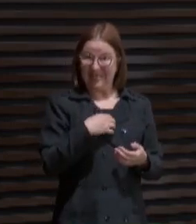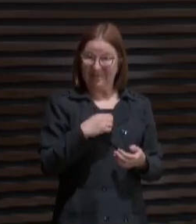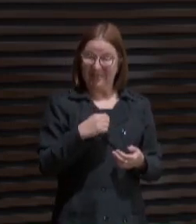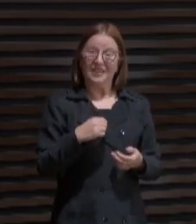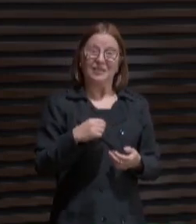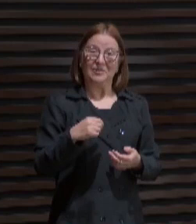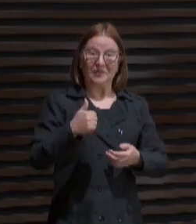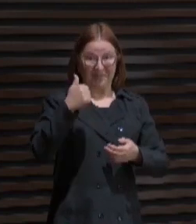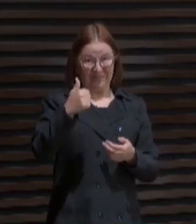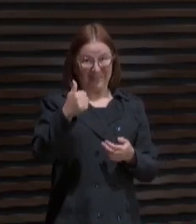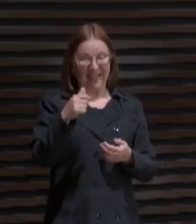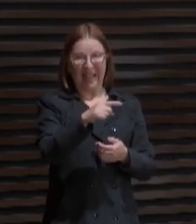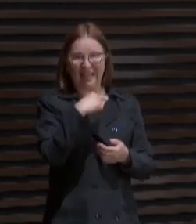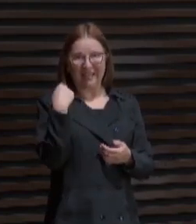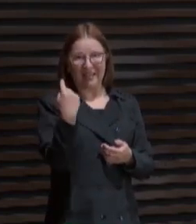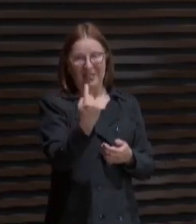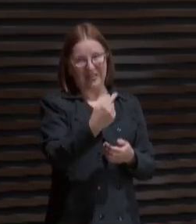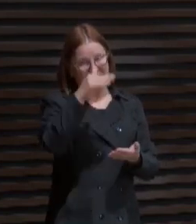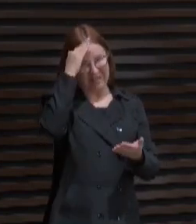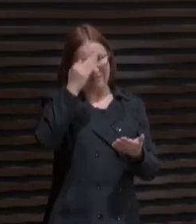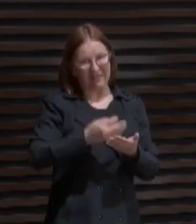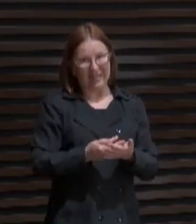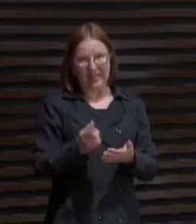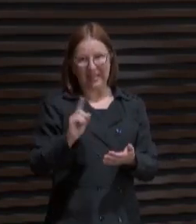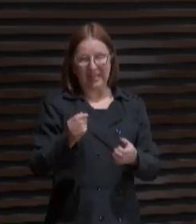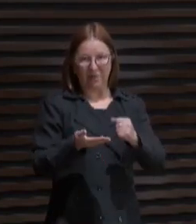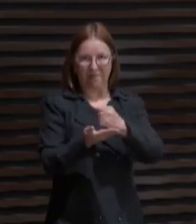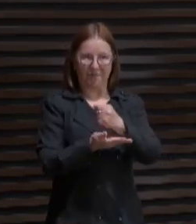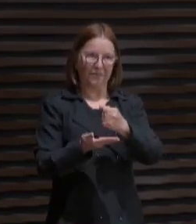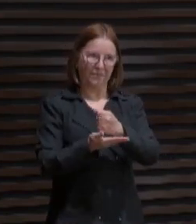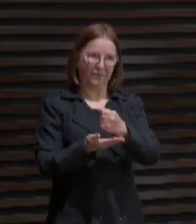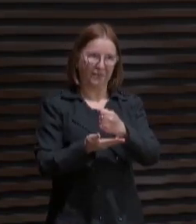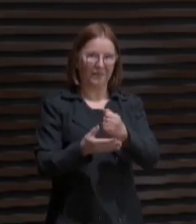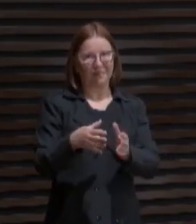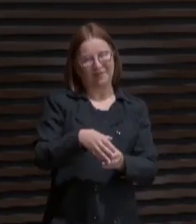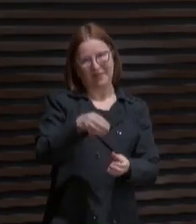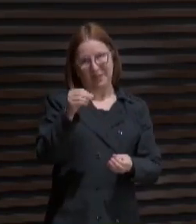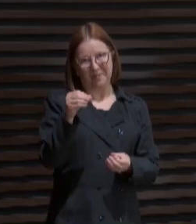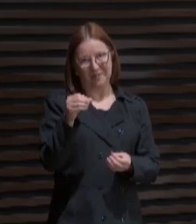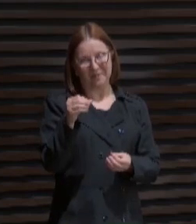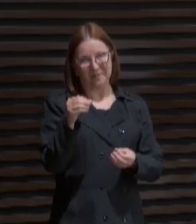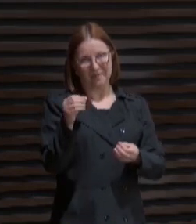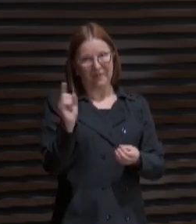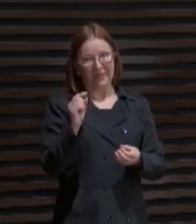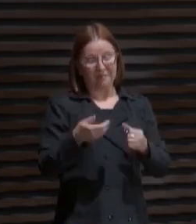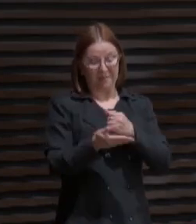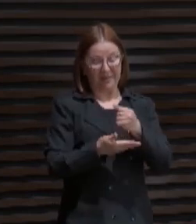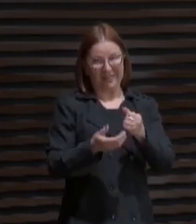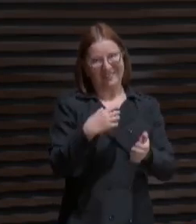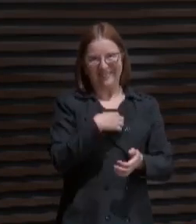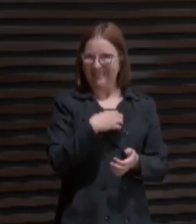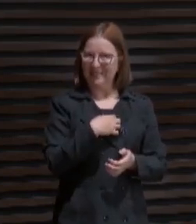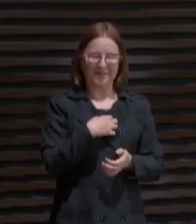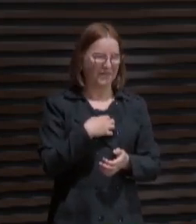positivos, a nossa fé não está baseada na alma, não está baseada em